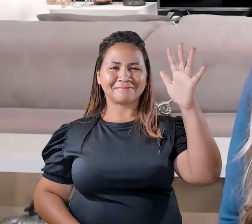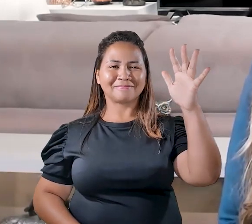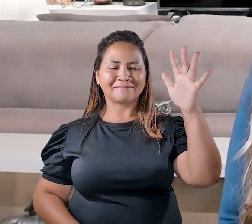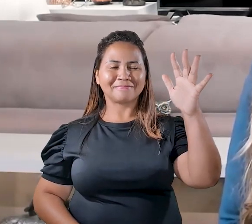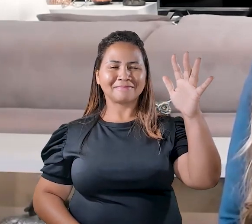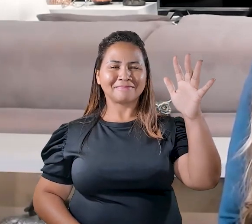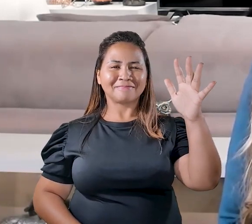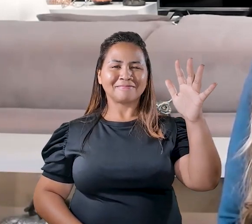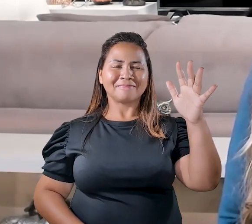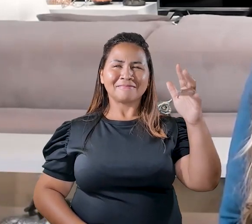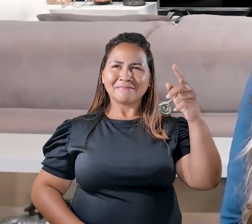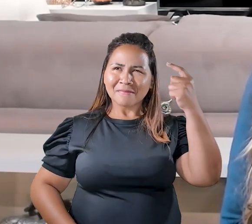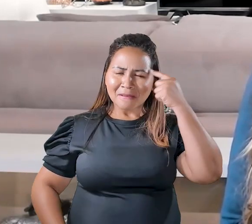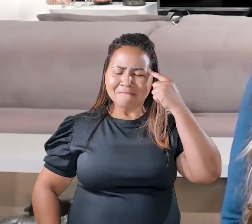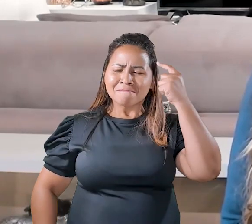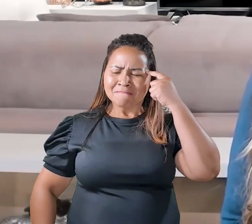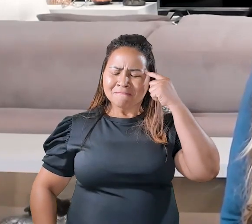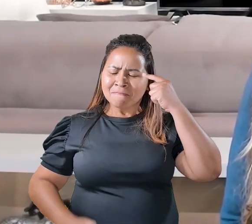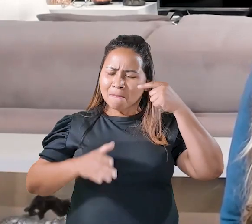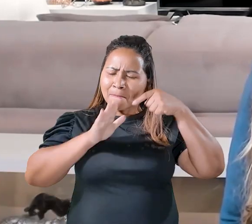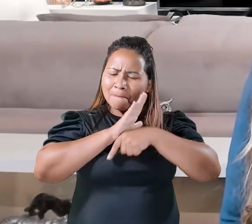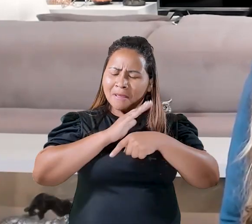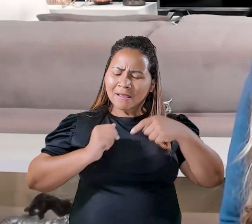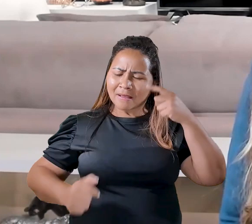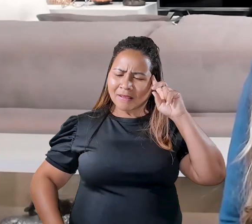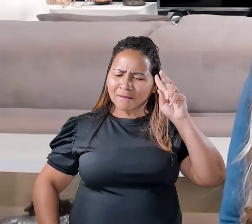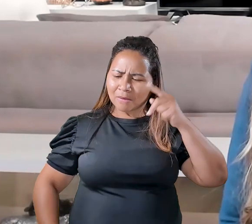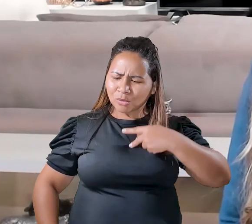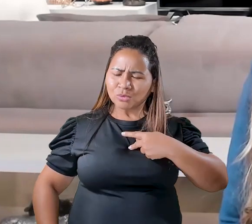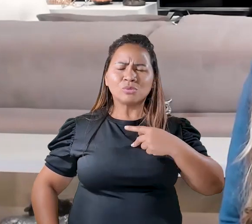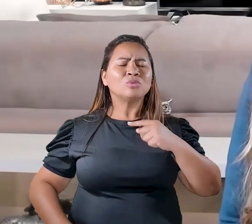Pergunta para você, o que eu estou sentindo?